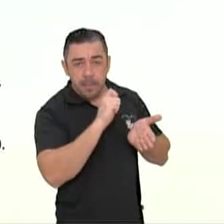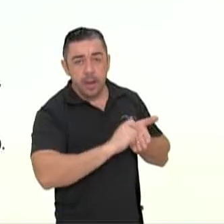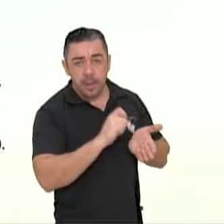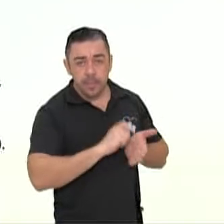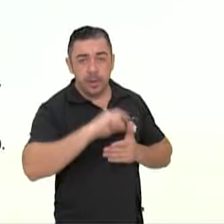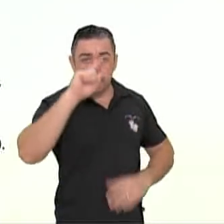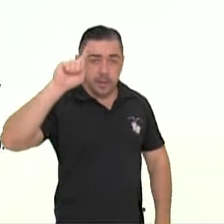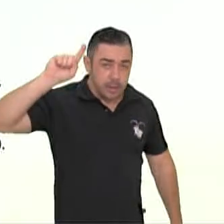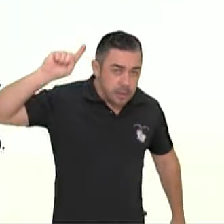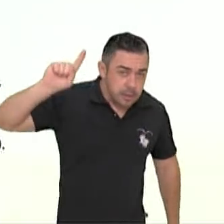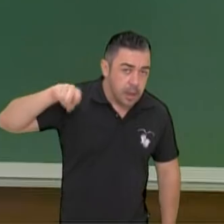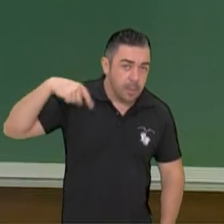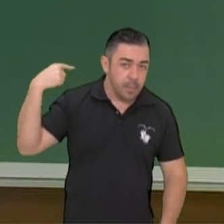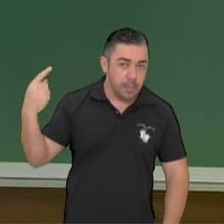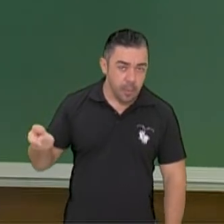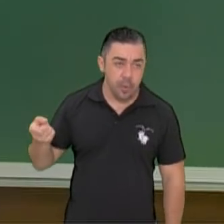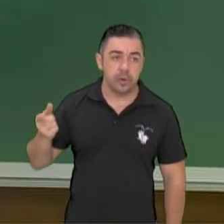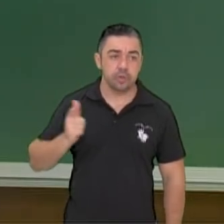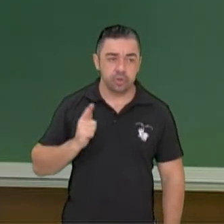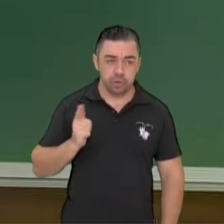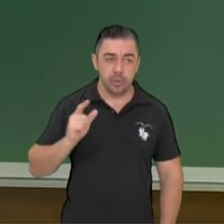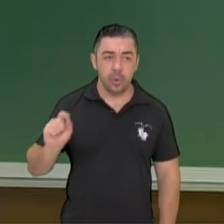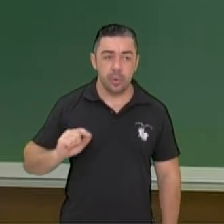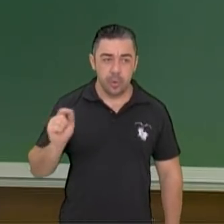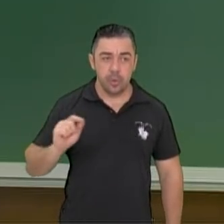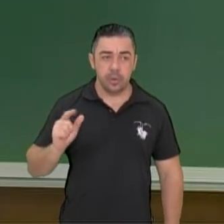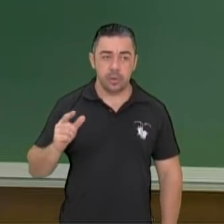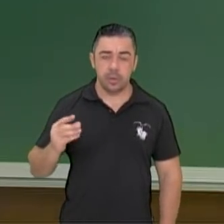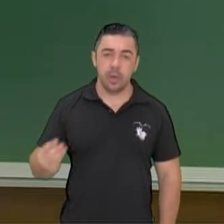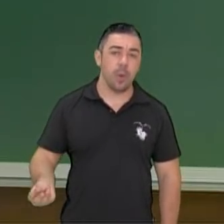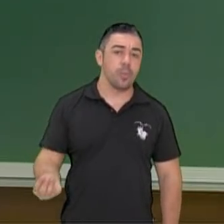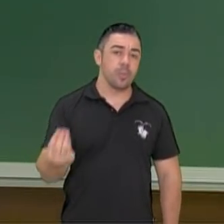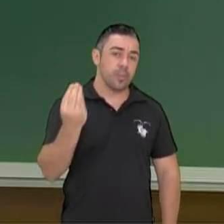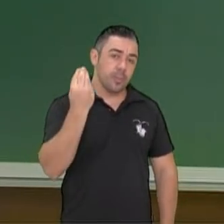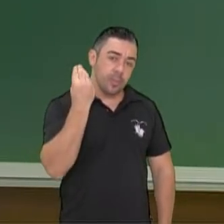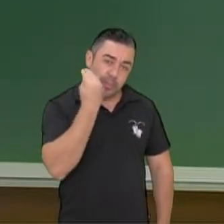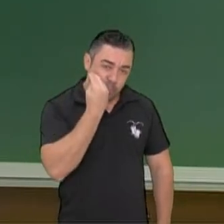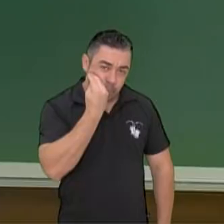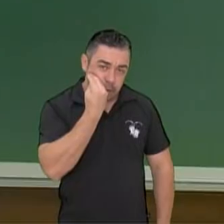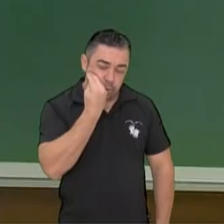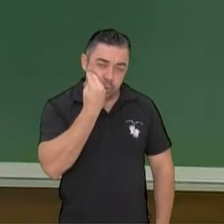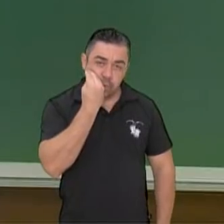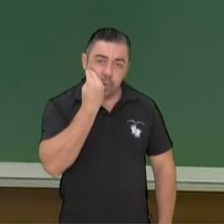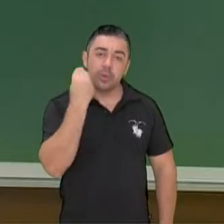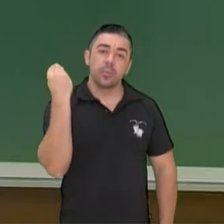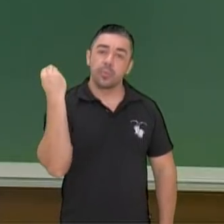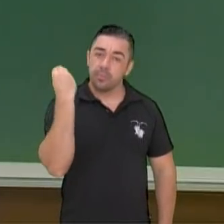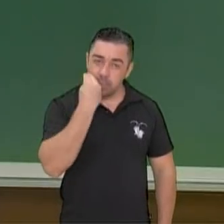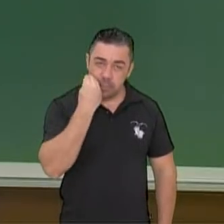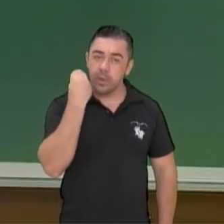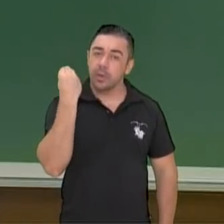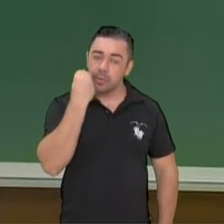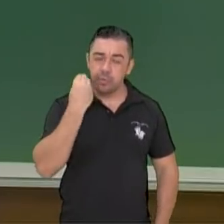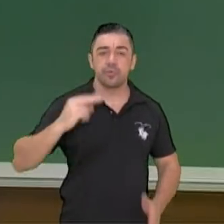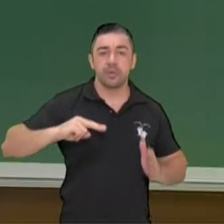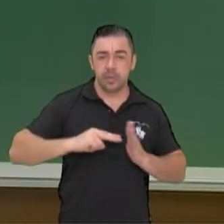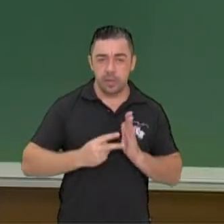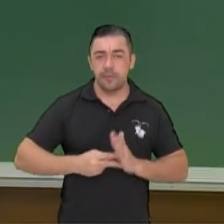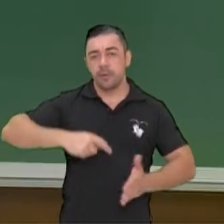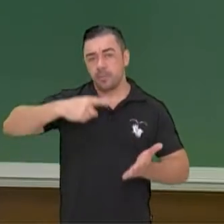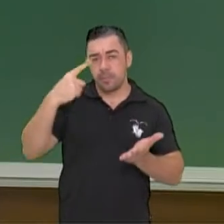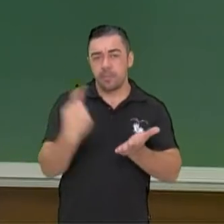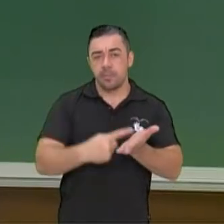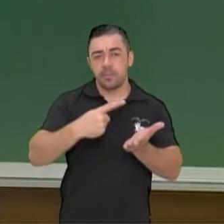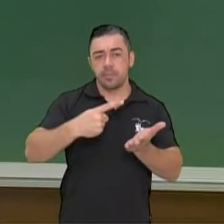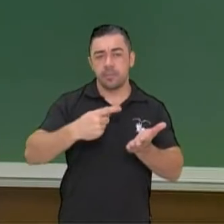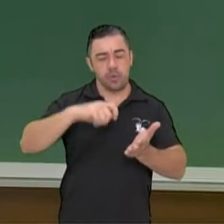desse processo, acontecia inclusive uma espécie de um beijo do suzerano ao vassalo. E estava selado o